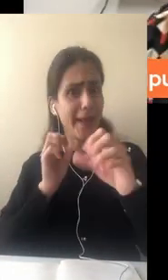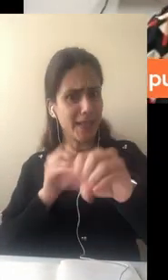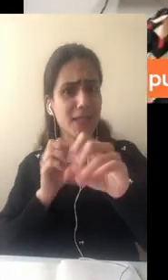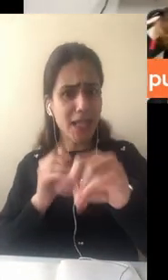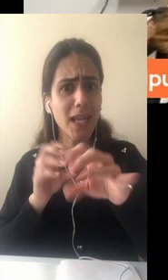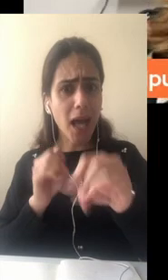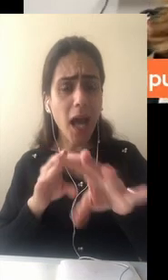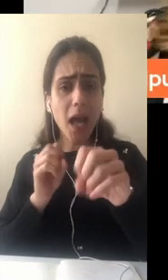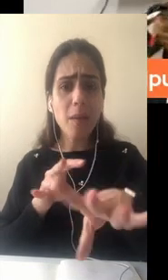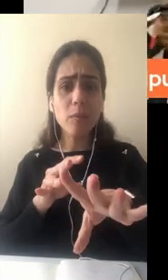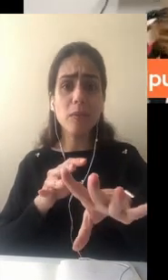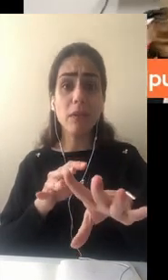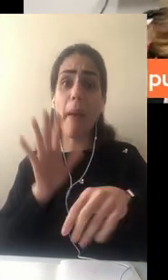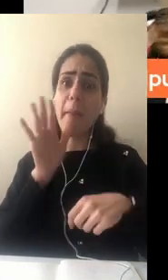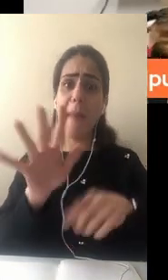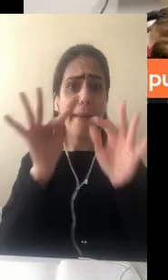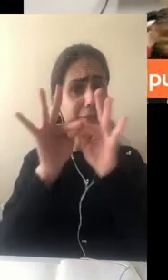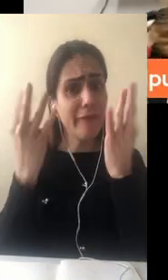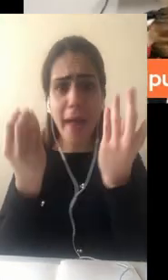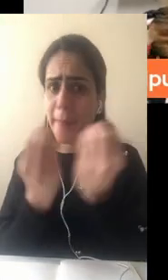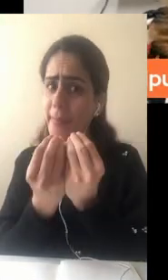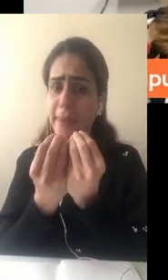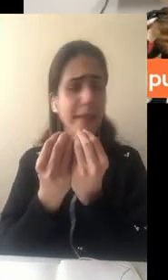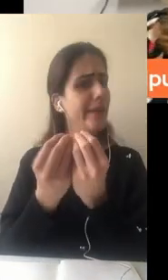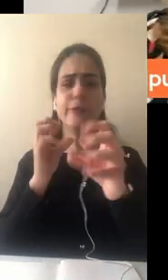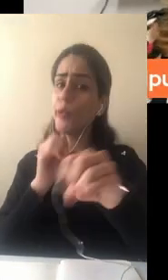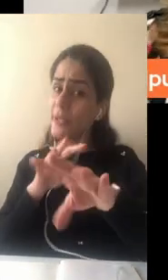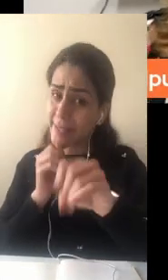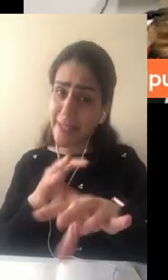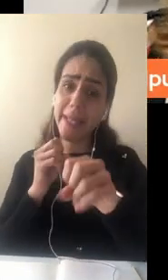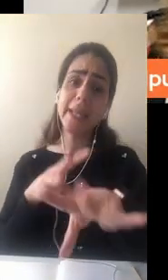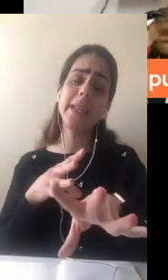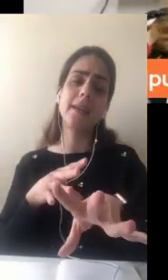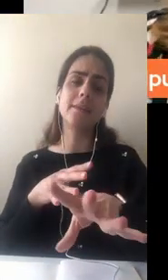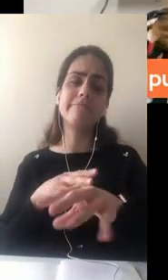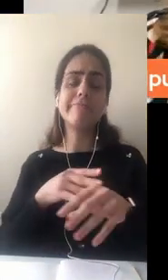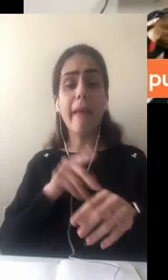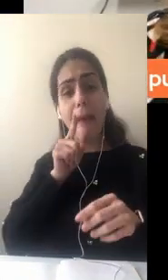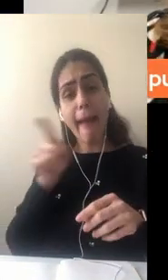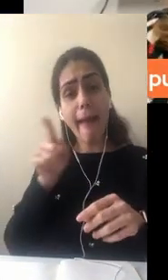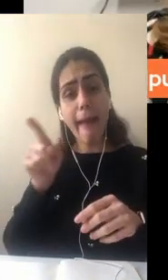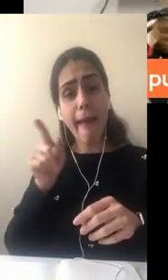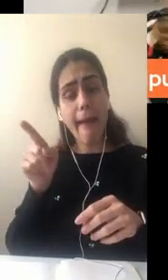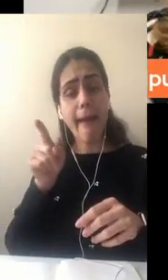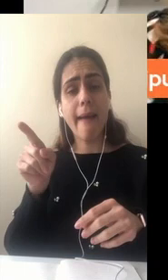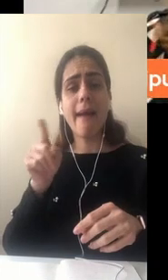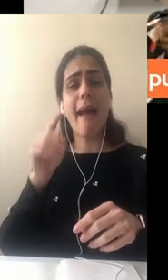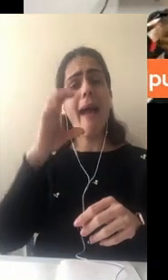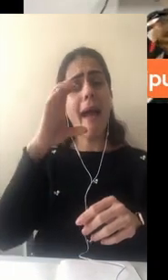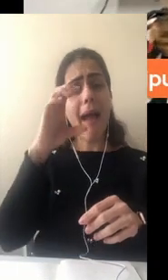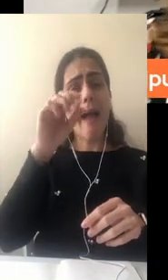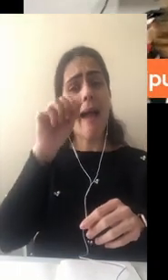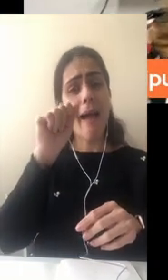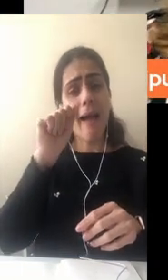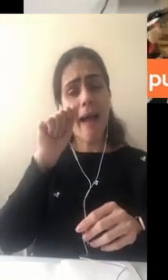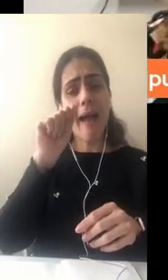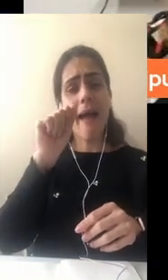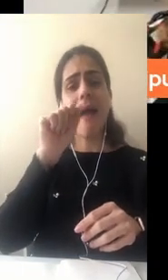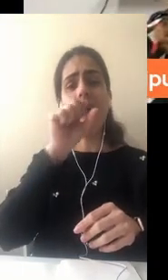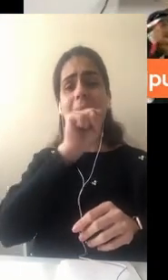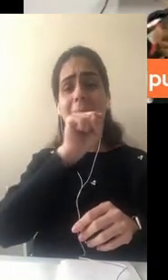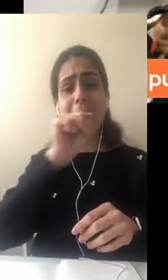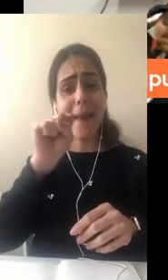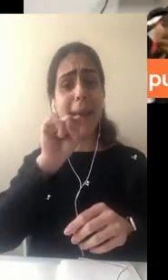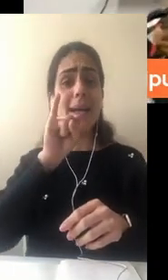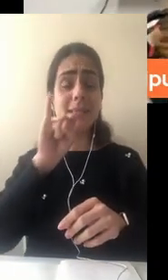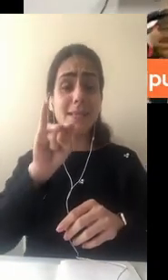mesmo tem inúmeros, não só vídeos, mas materiais, cursos, capacitações, treinamentos. Então, se